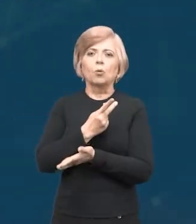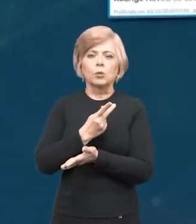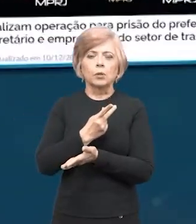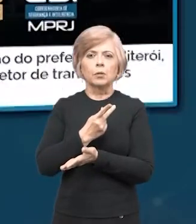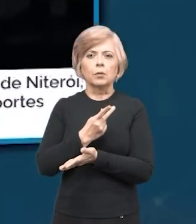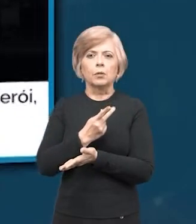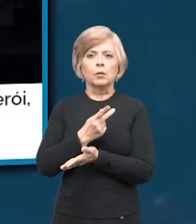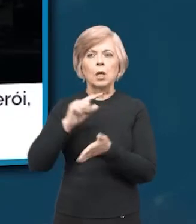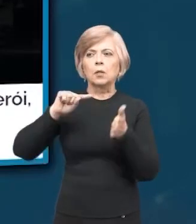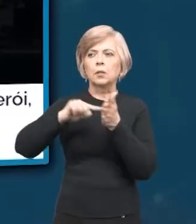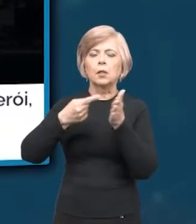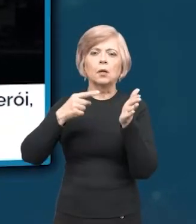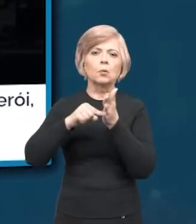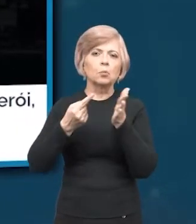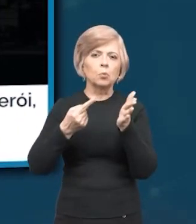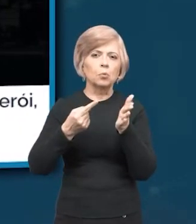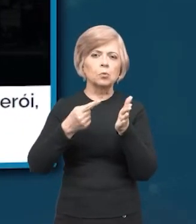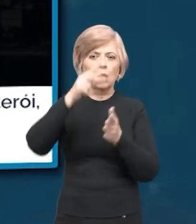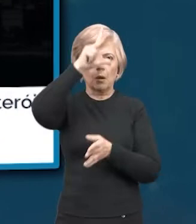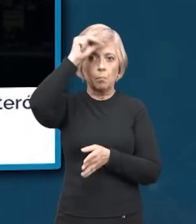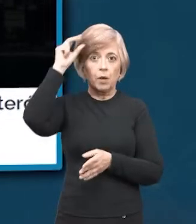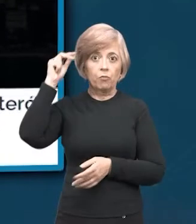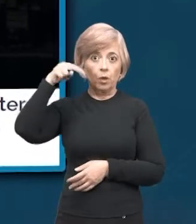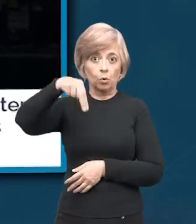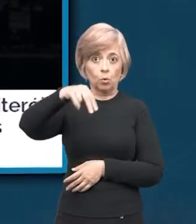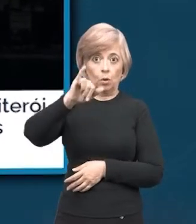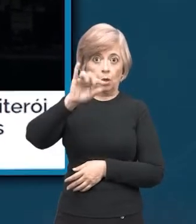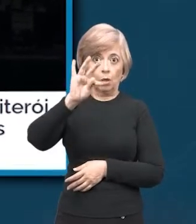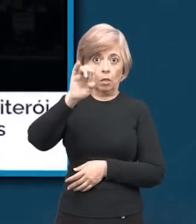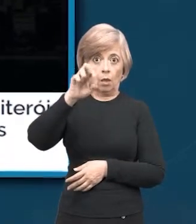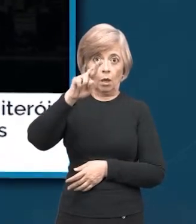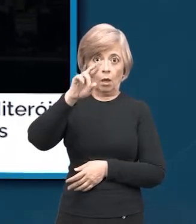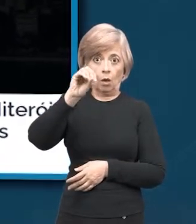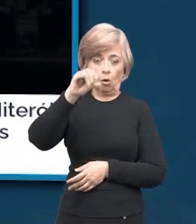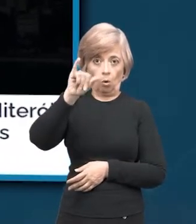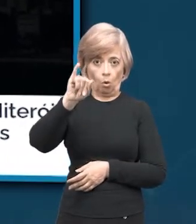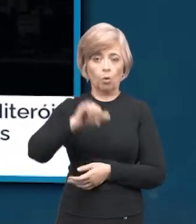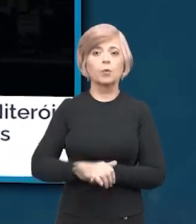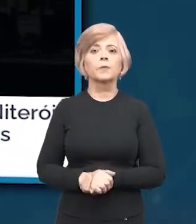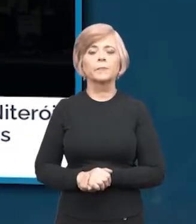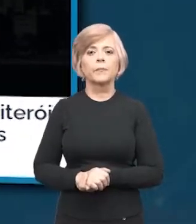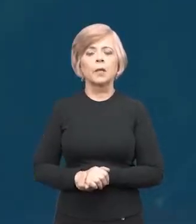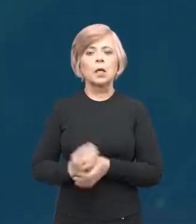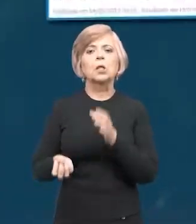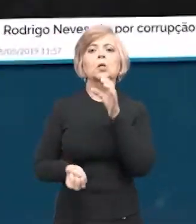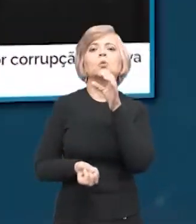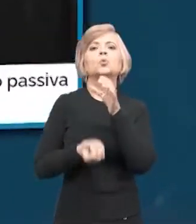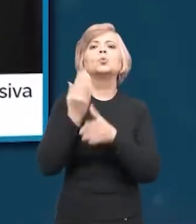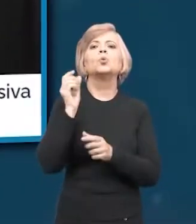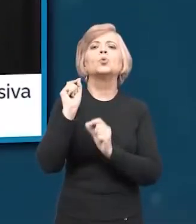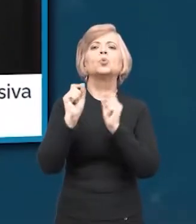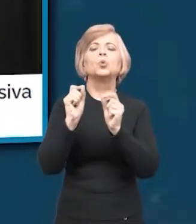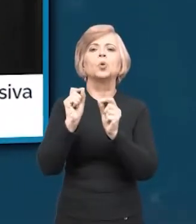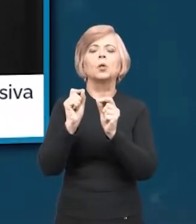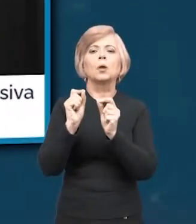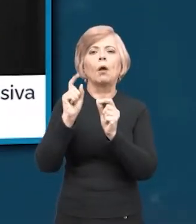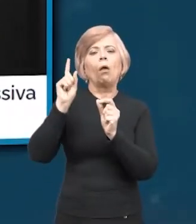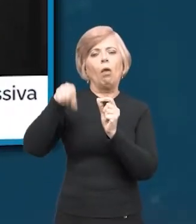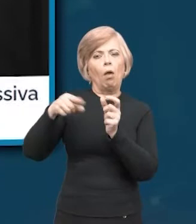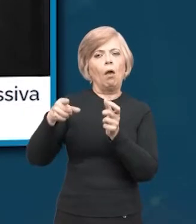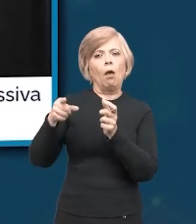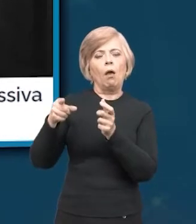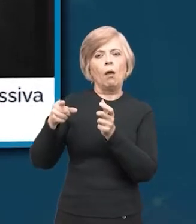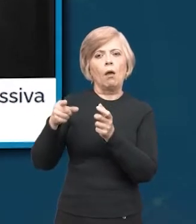o oferecimento de denúncia do prefeito de Niterói, uma investigação que tem origem em uma colaboração premiada, que